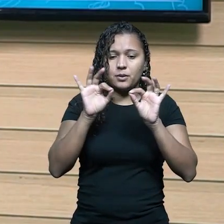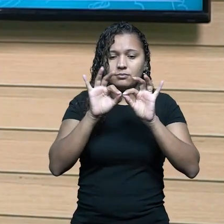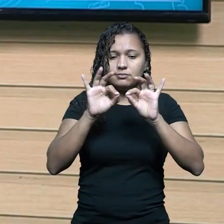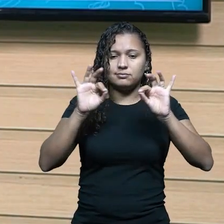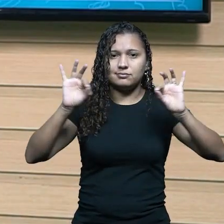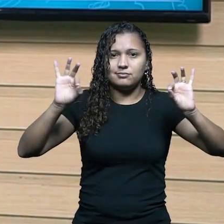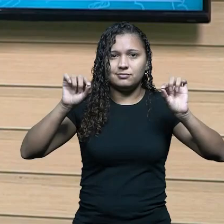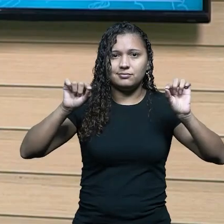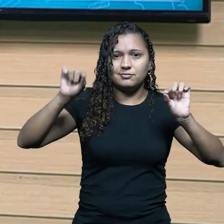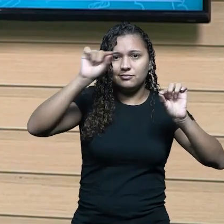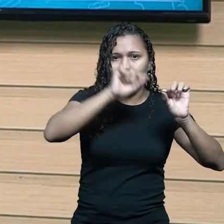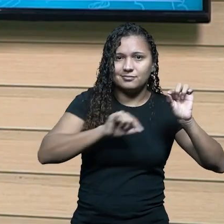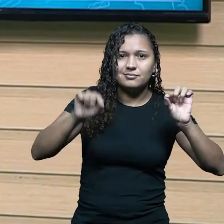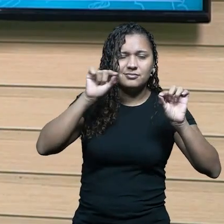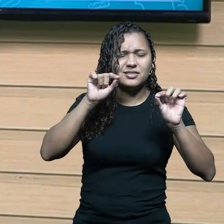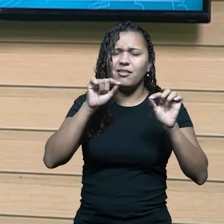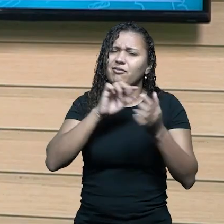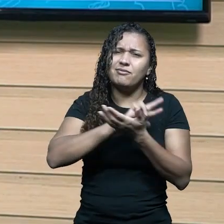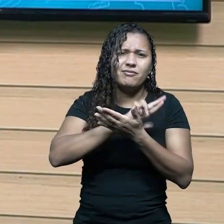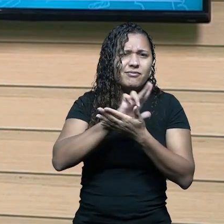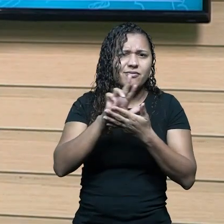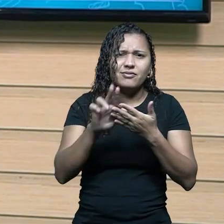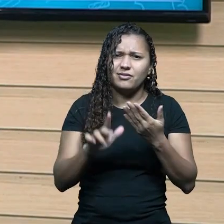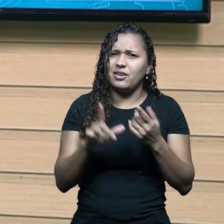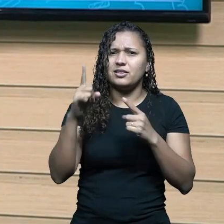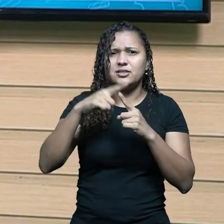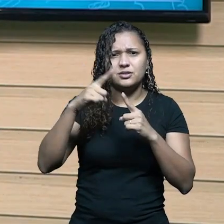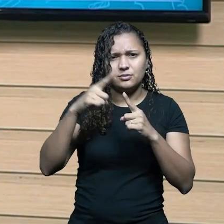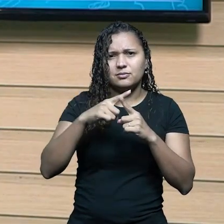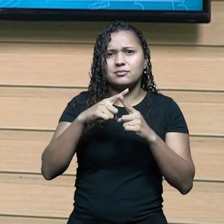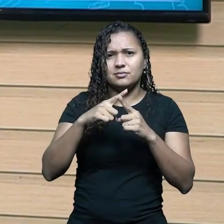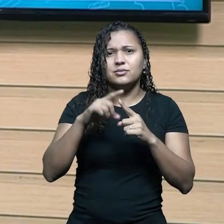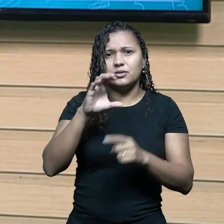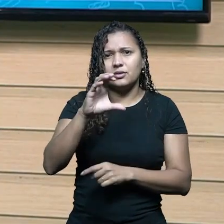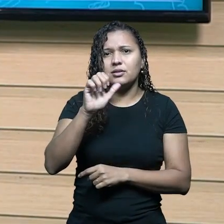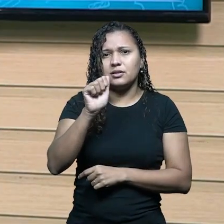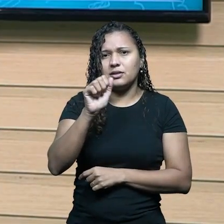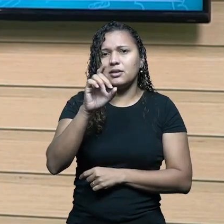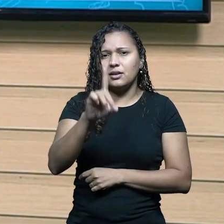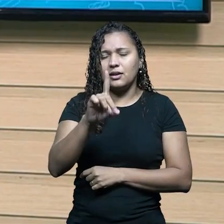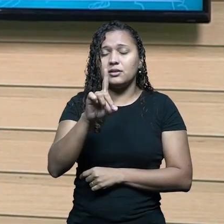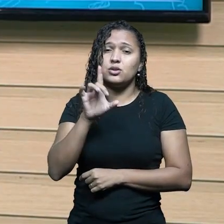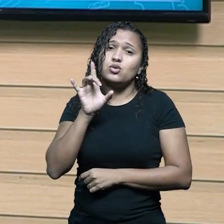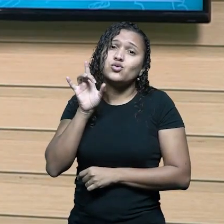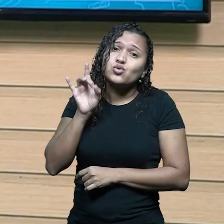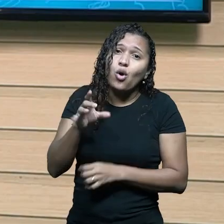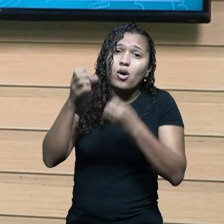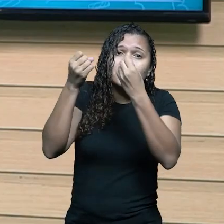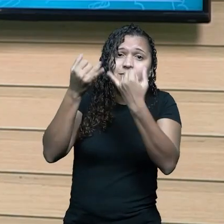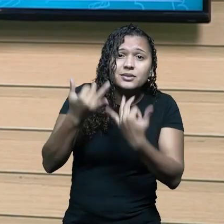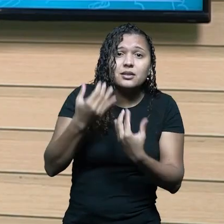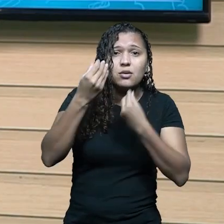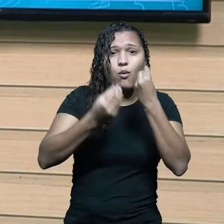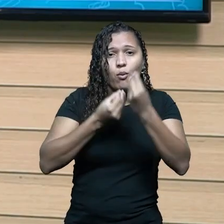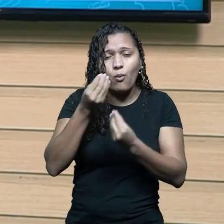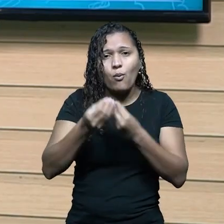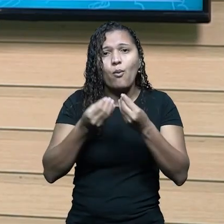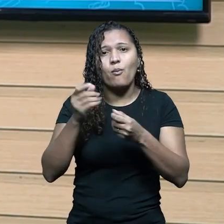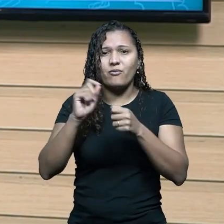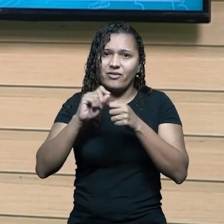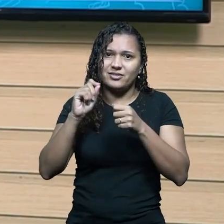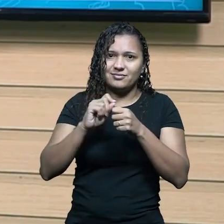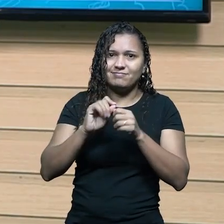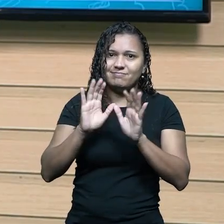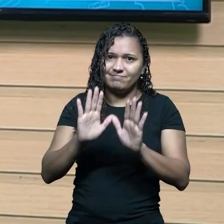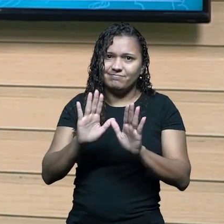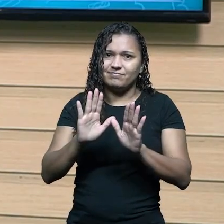tangentes. São diferentes formas de se fazer o círculo dentro do AutoCAD. Aqui são só as explicações de